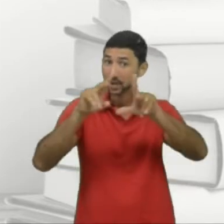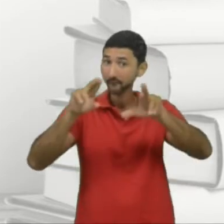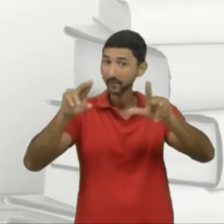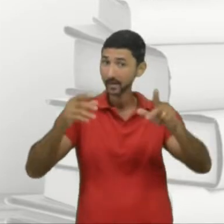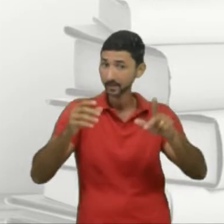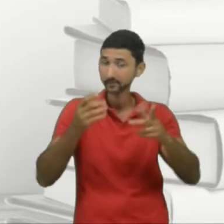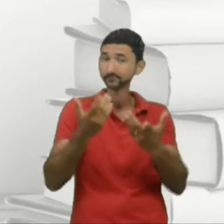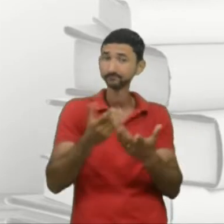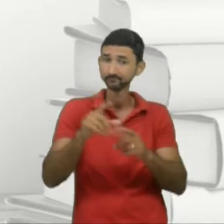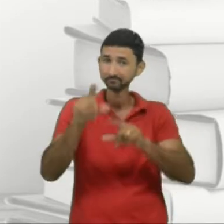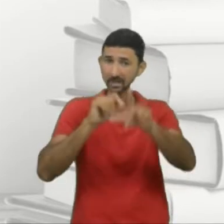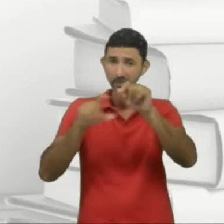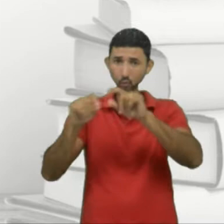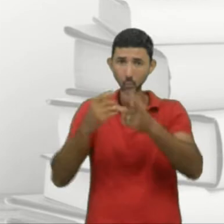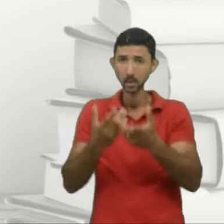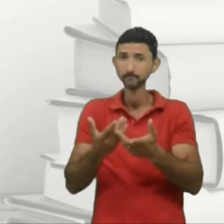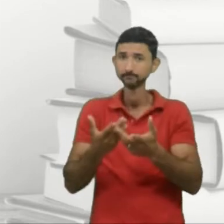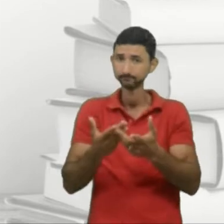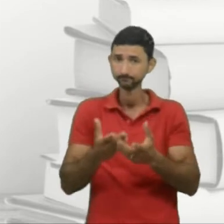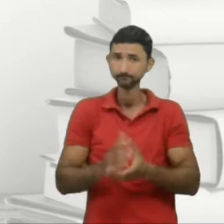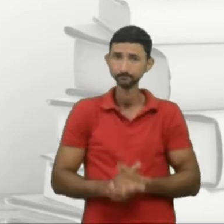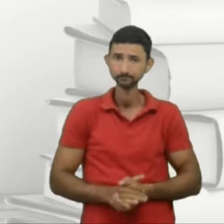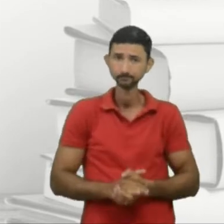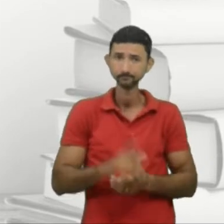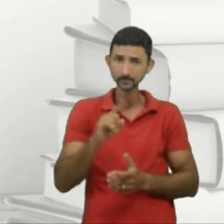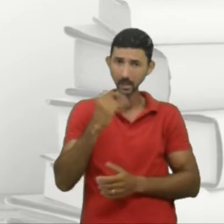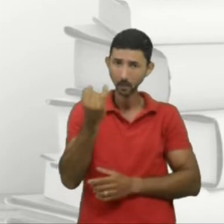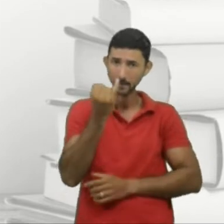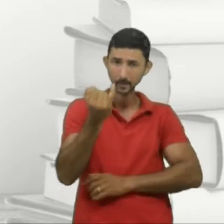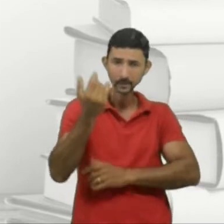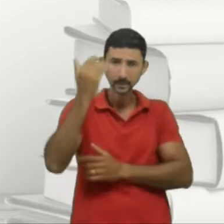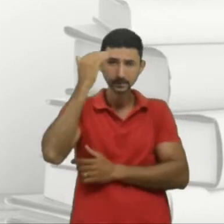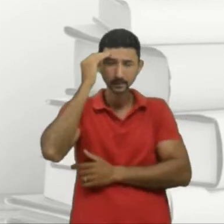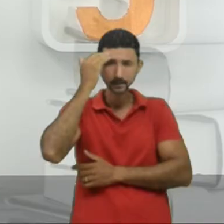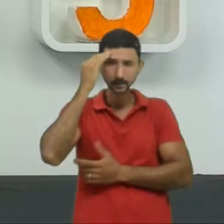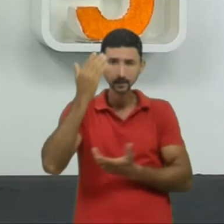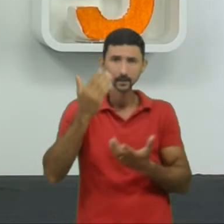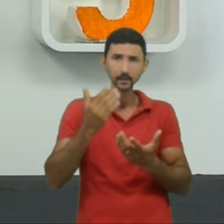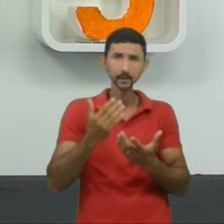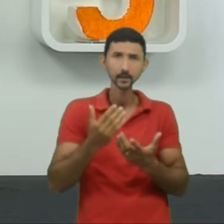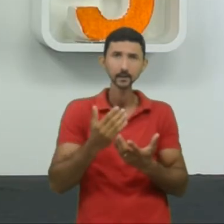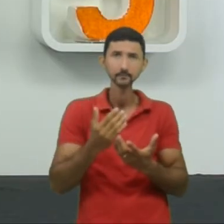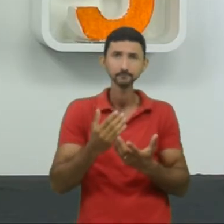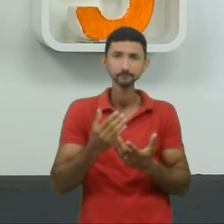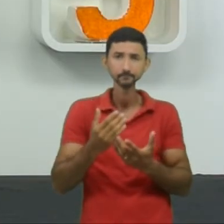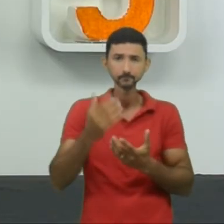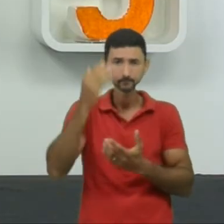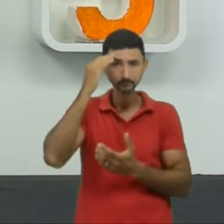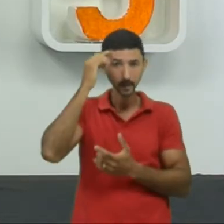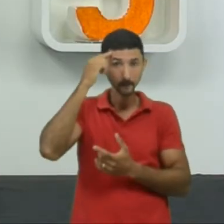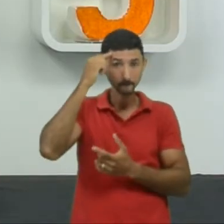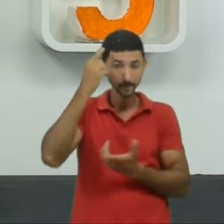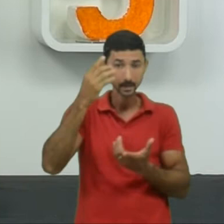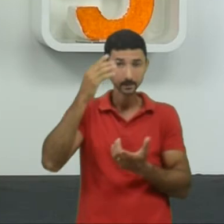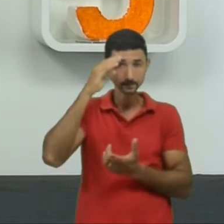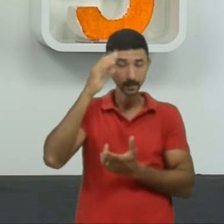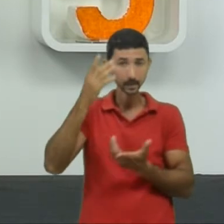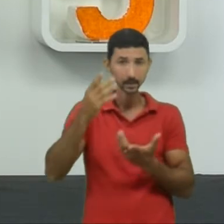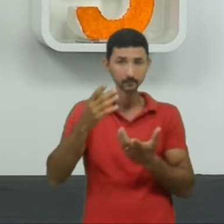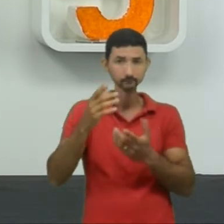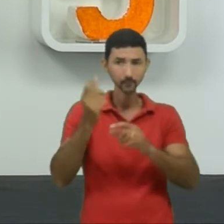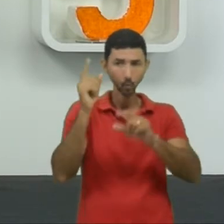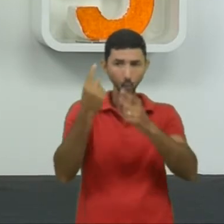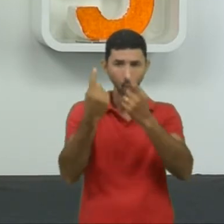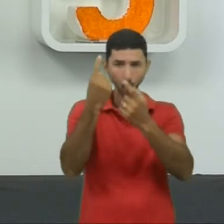diferentes, certo? Então é importante a gente ter essa ideia também de